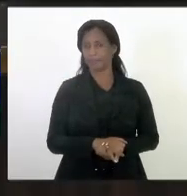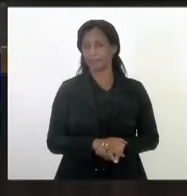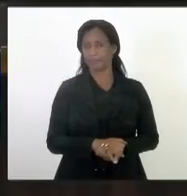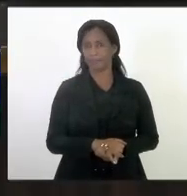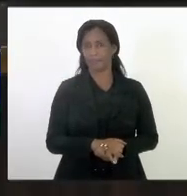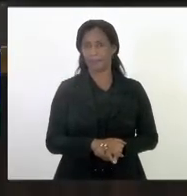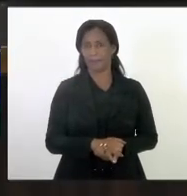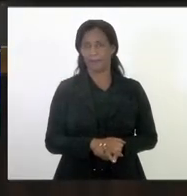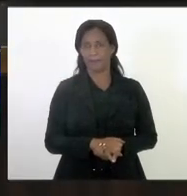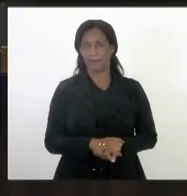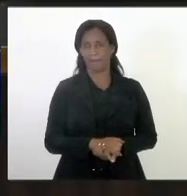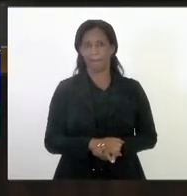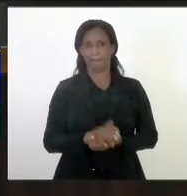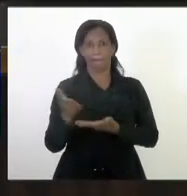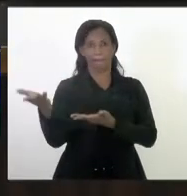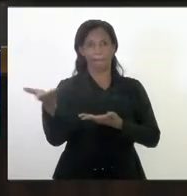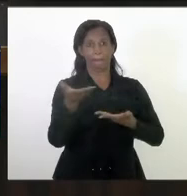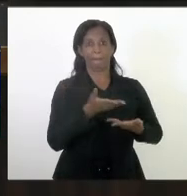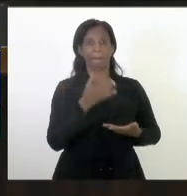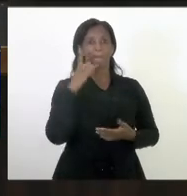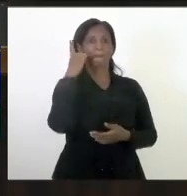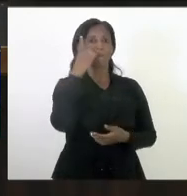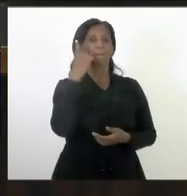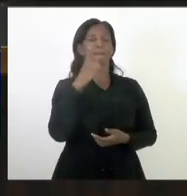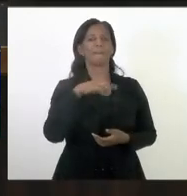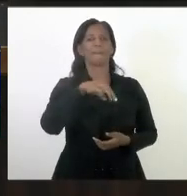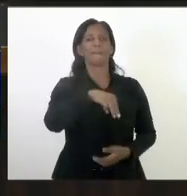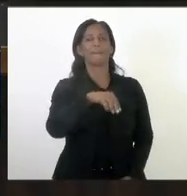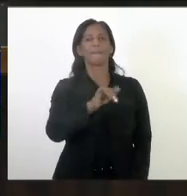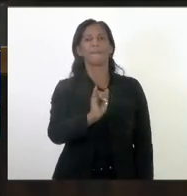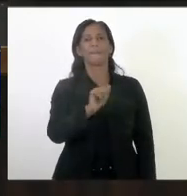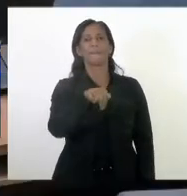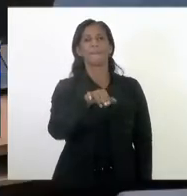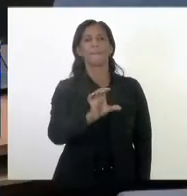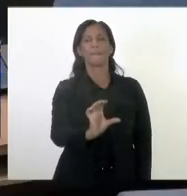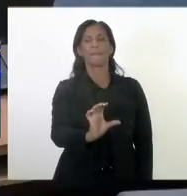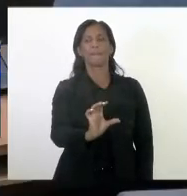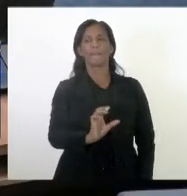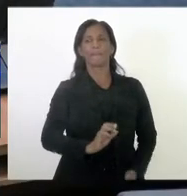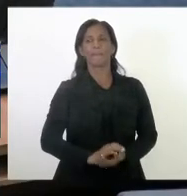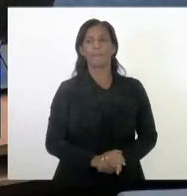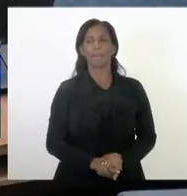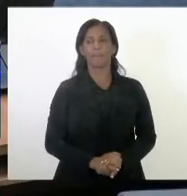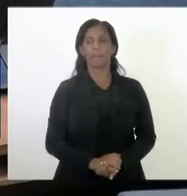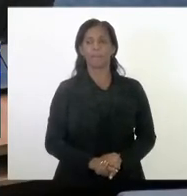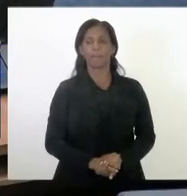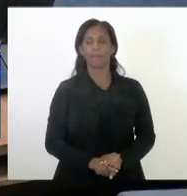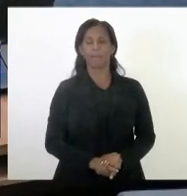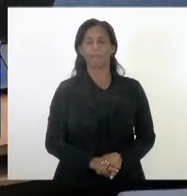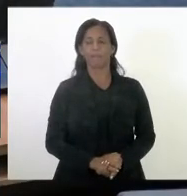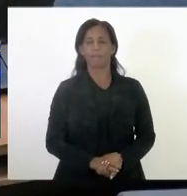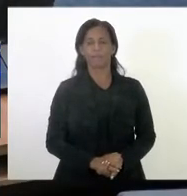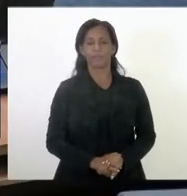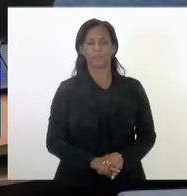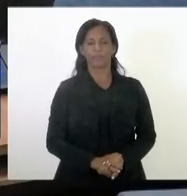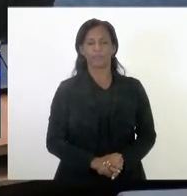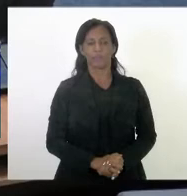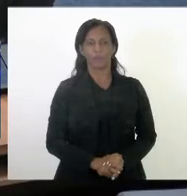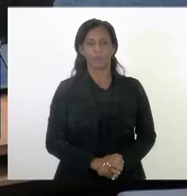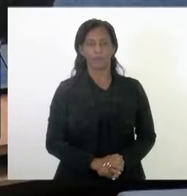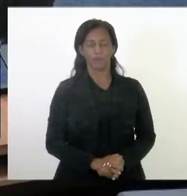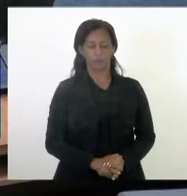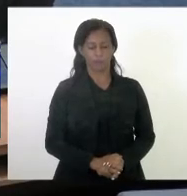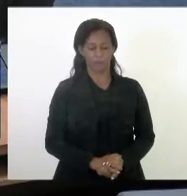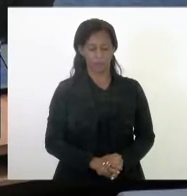Próximo orador inscrito é o deputado Carlos Mink. Presidente, pois não, só um minutinho,